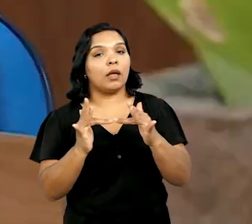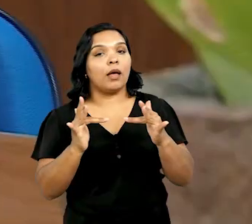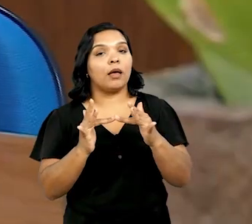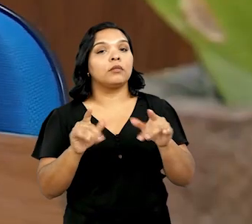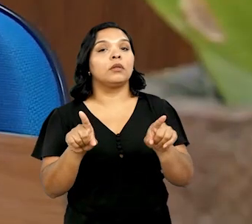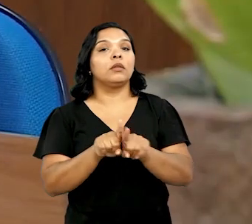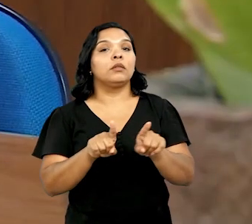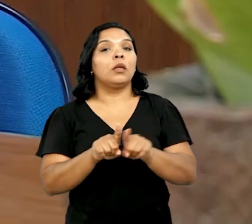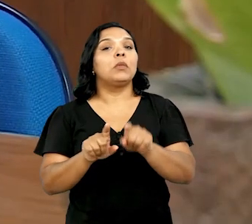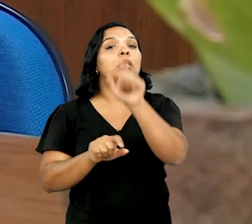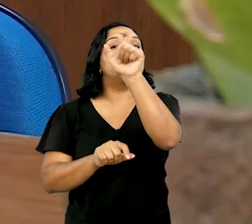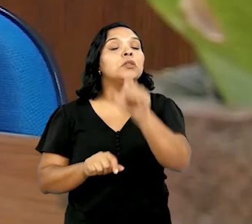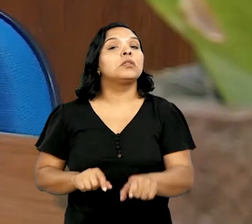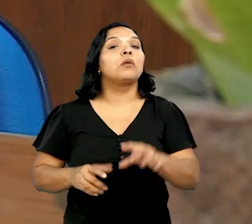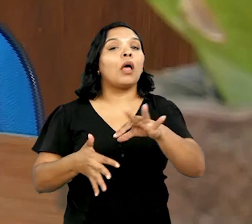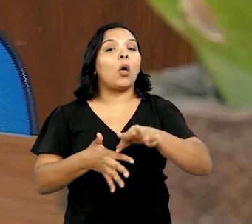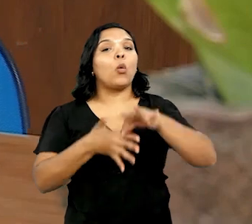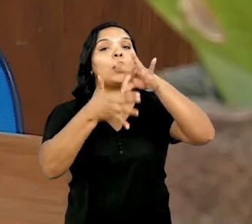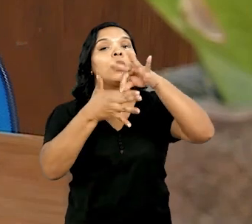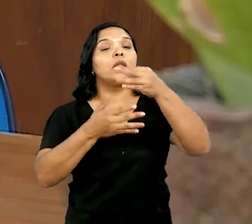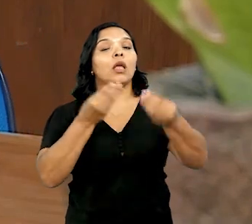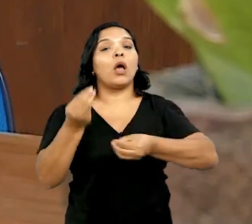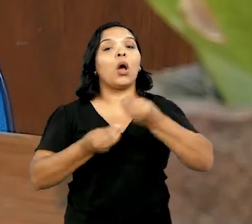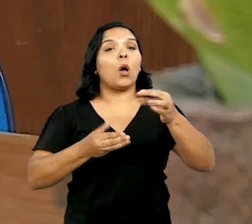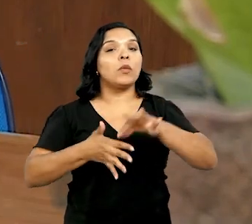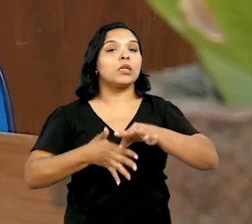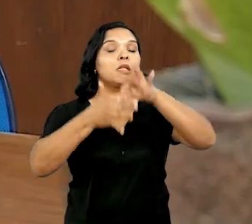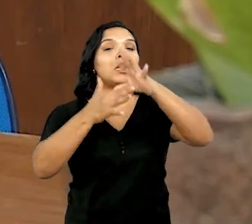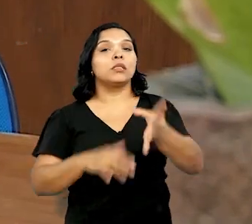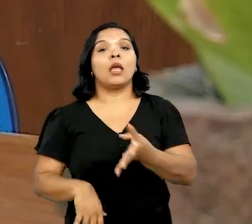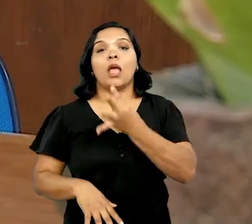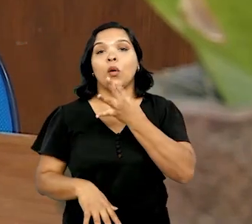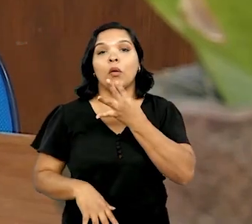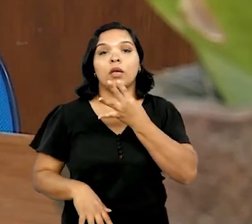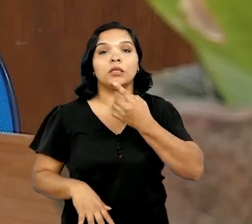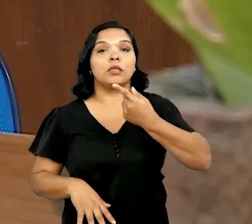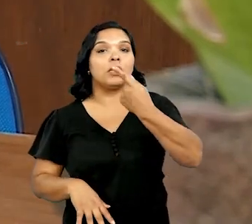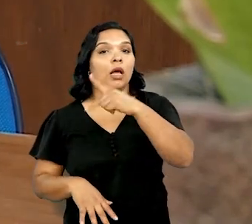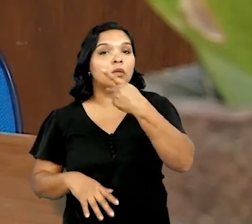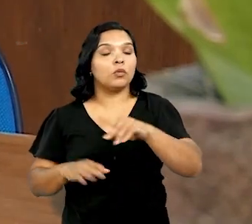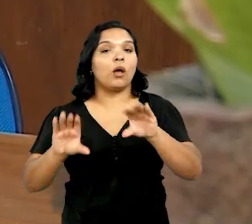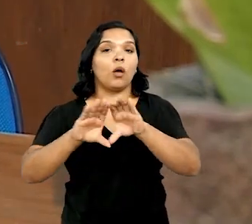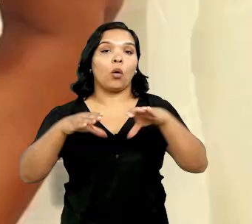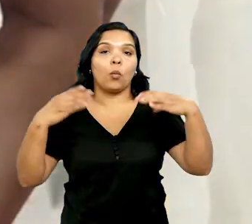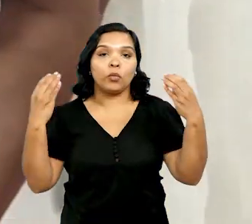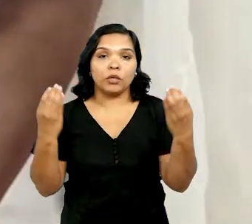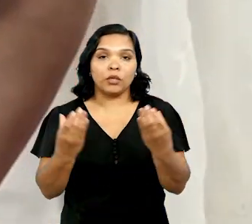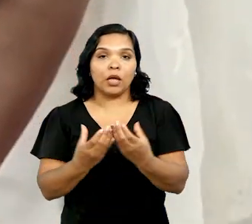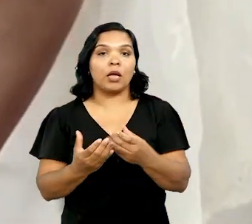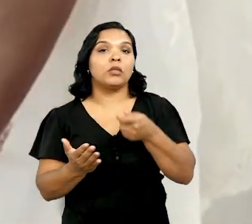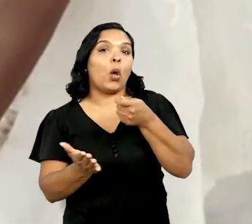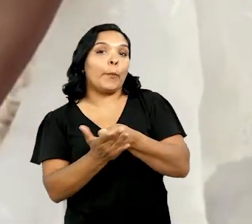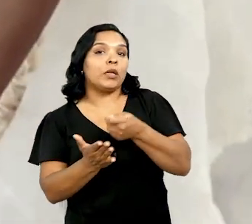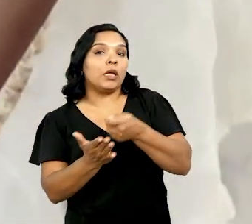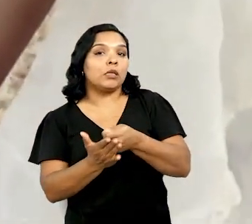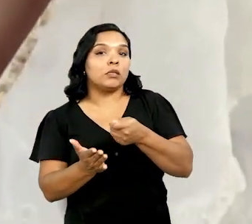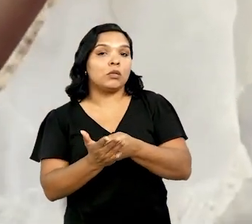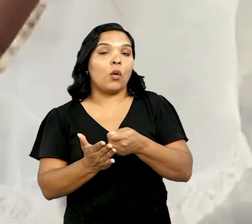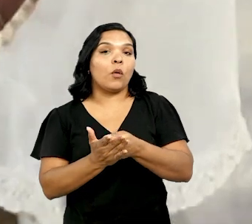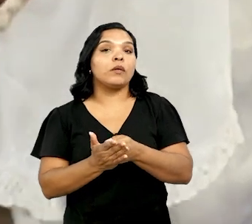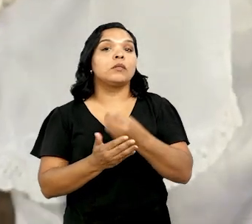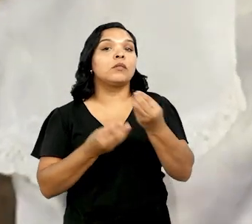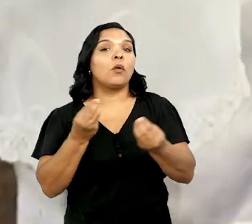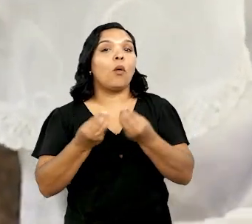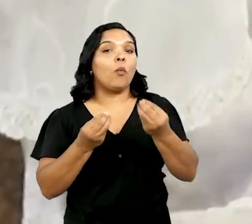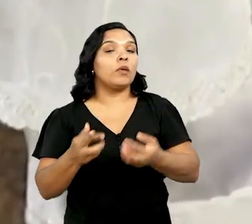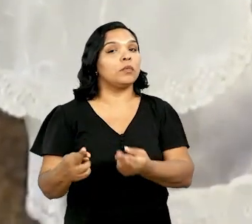a identificação da liderança, como essa liderança é conhecida na sua comunidade. As obrigações que são feitas